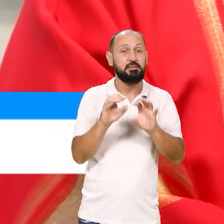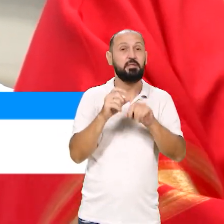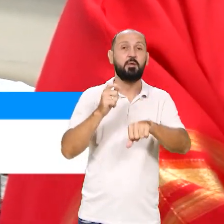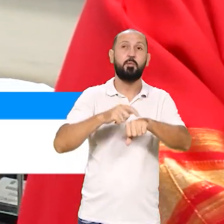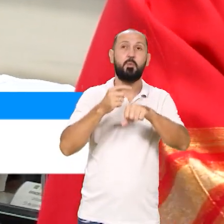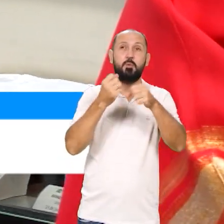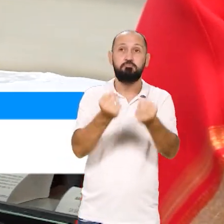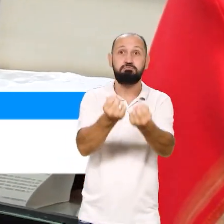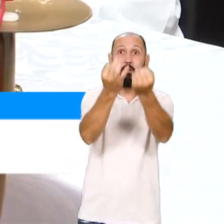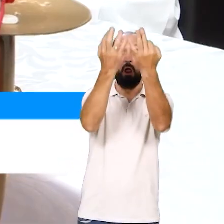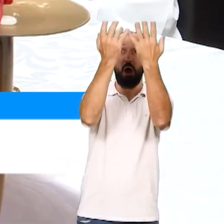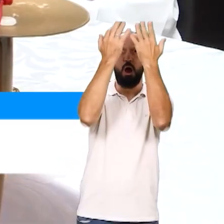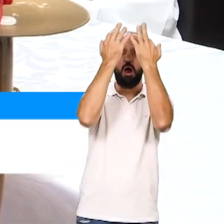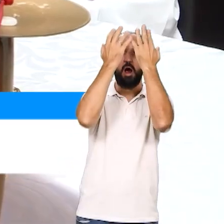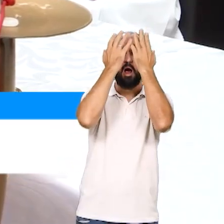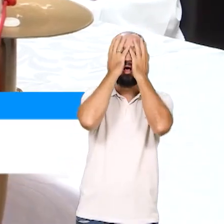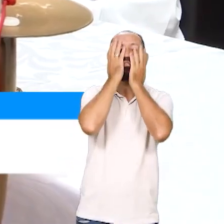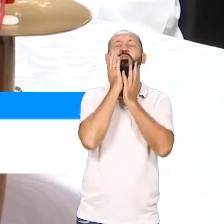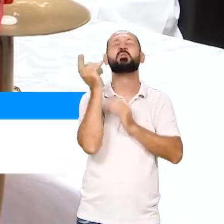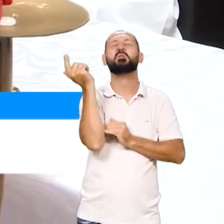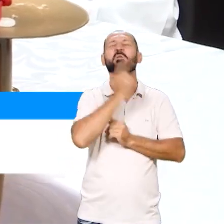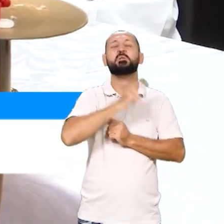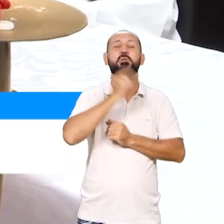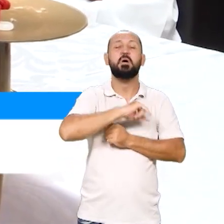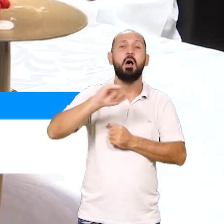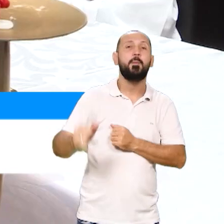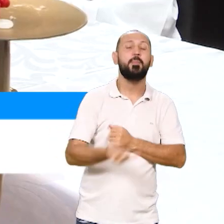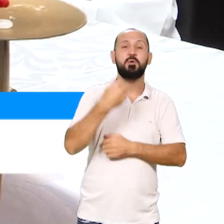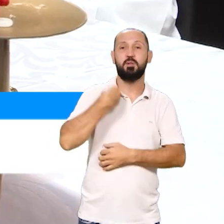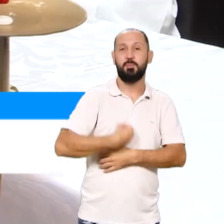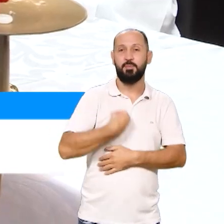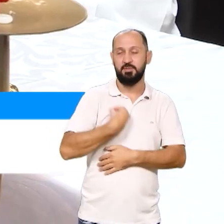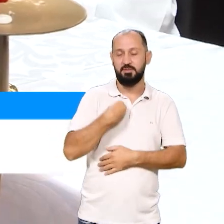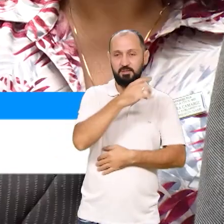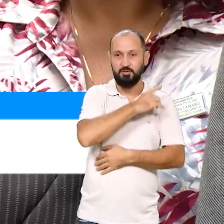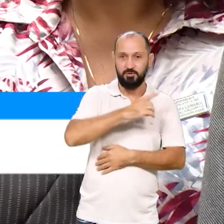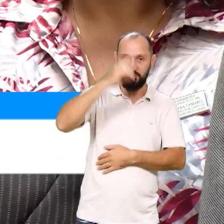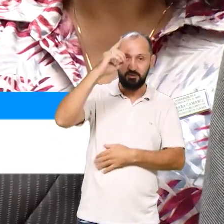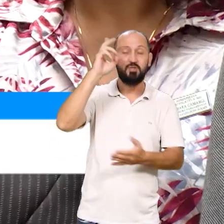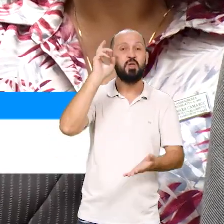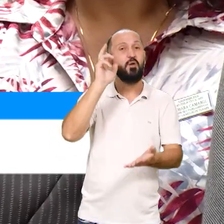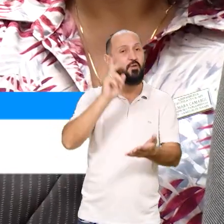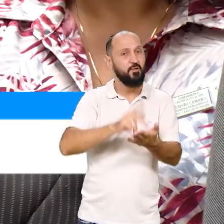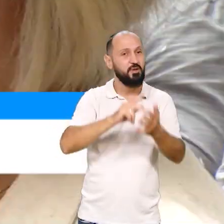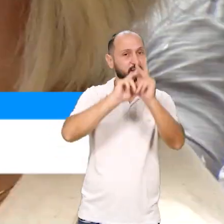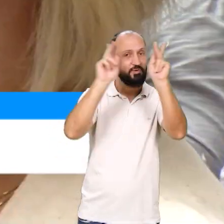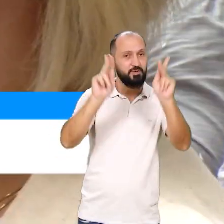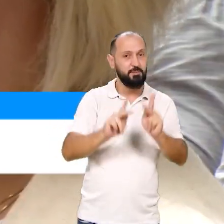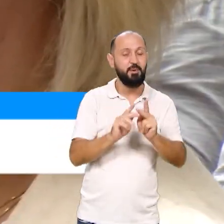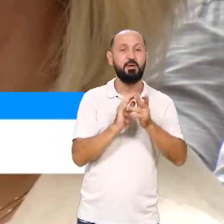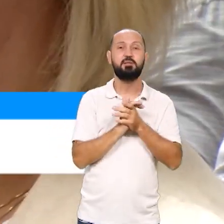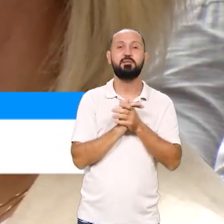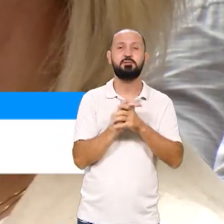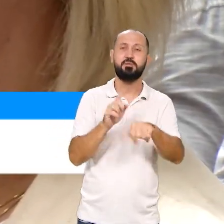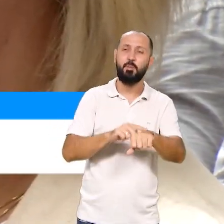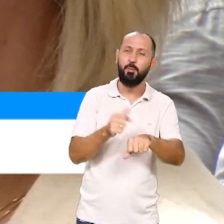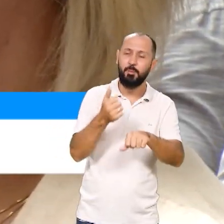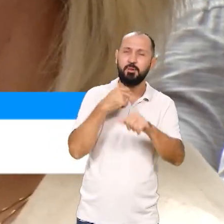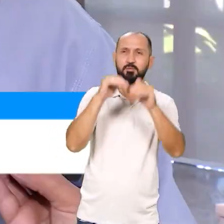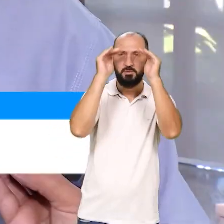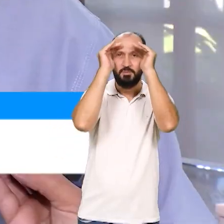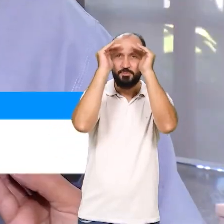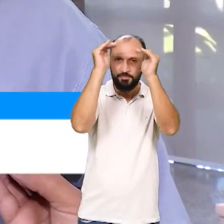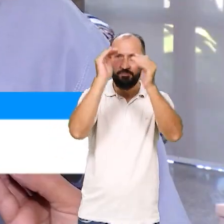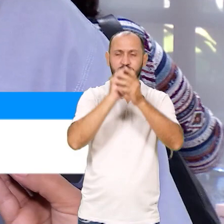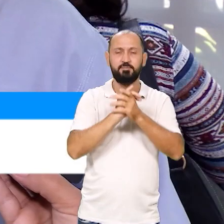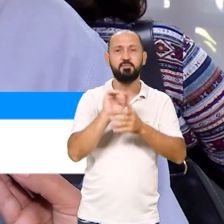da Igreja Católica, ao recebê-los plenamente, é possível desfrutar da presença de Deus e da verdadeira paz.